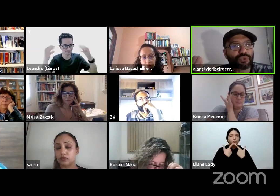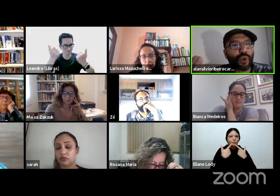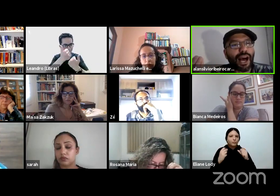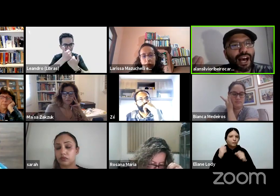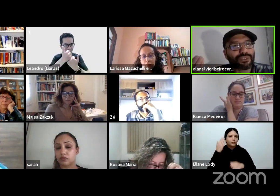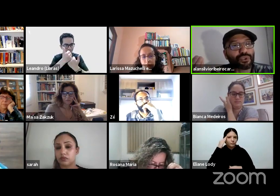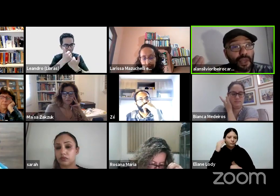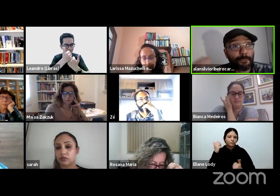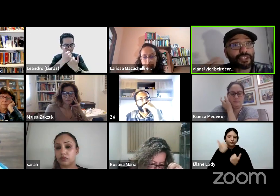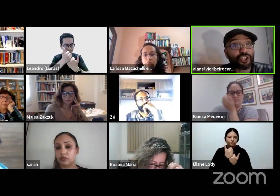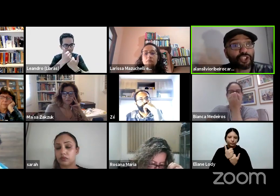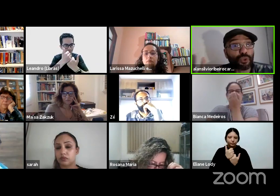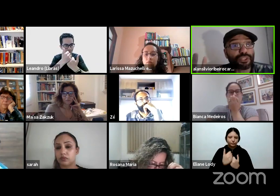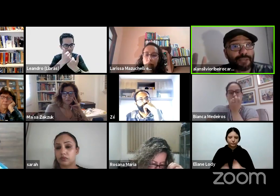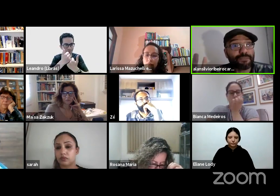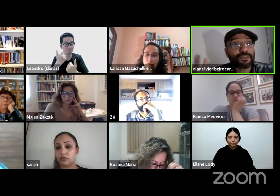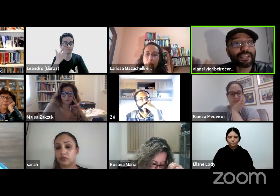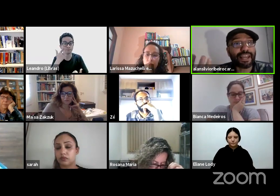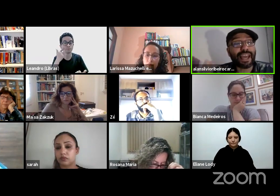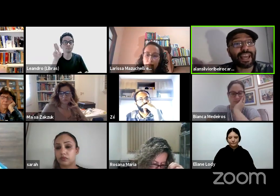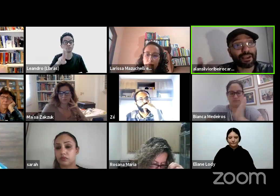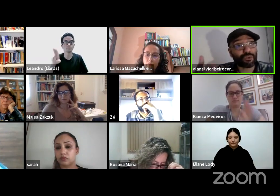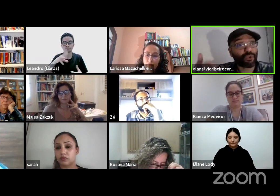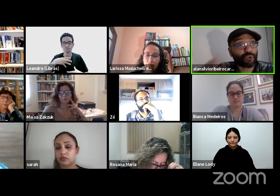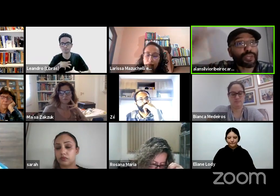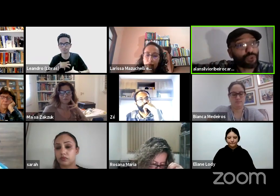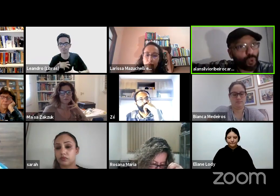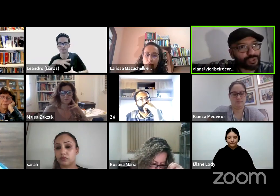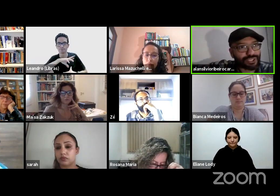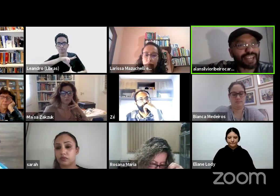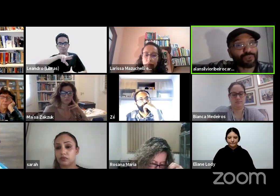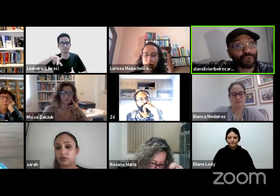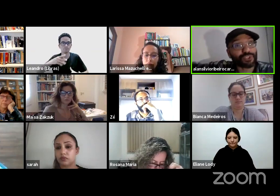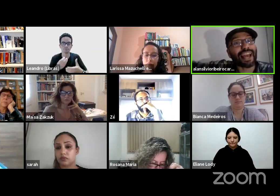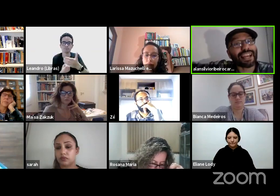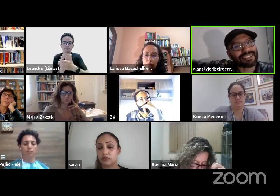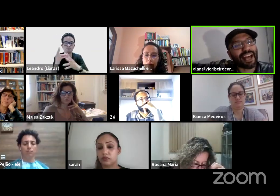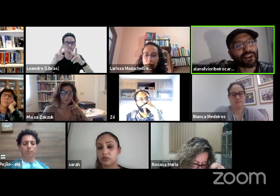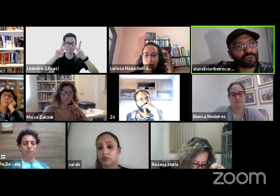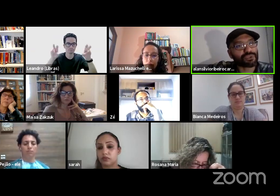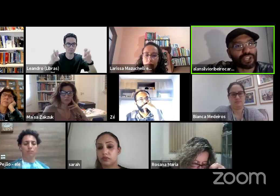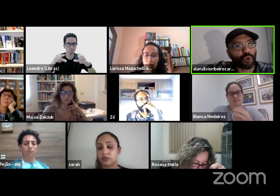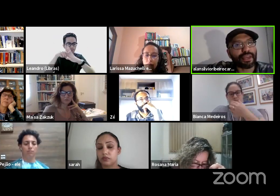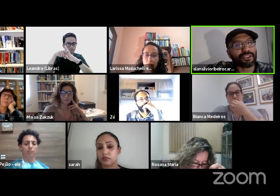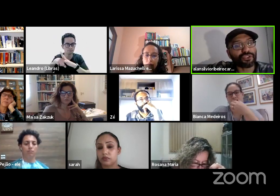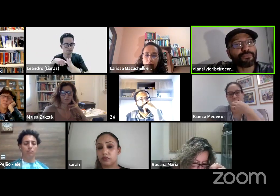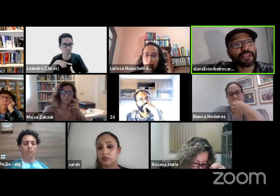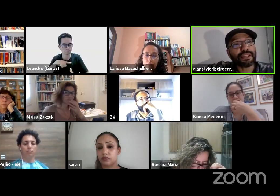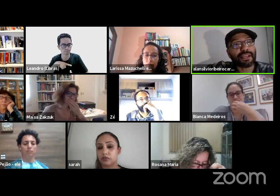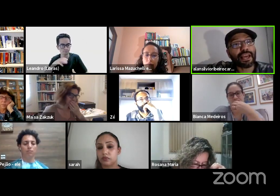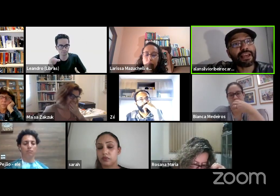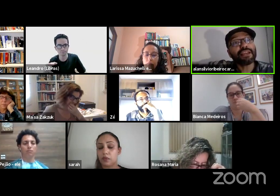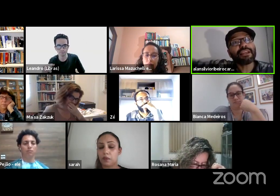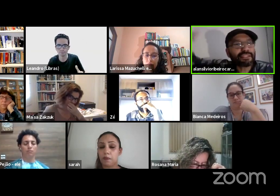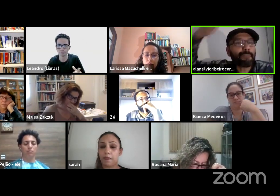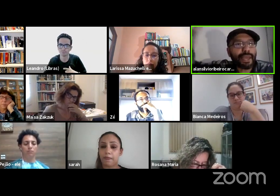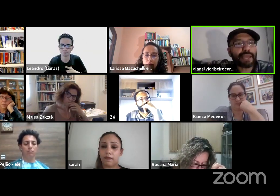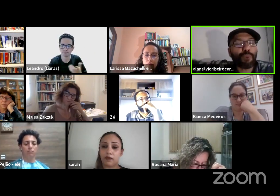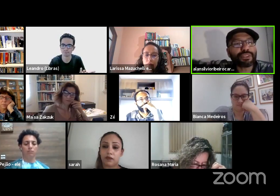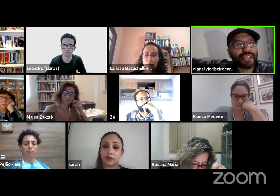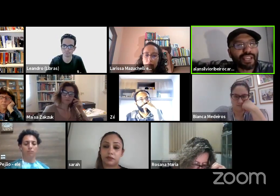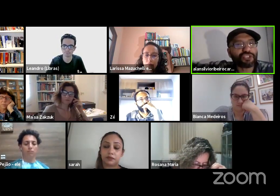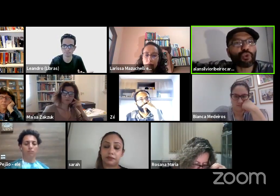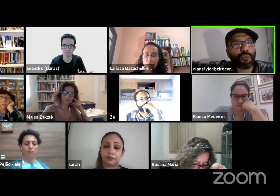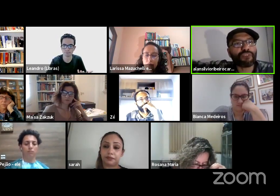usos situados para a gente poder, né, construir conceitos, analisar conceitualmente, né? E